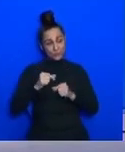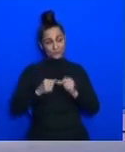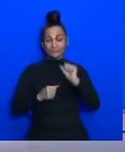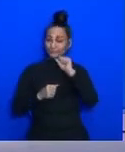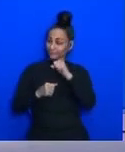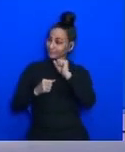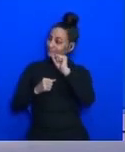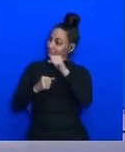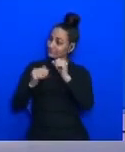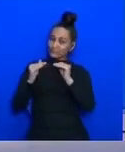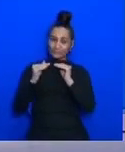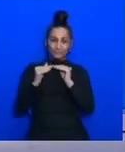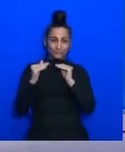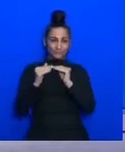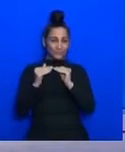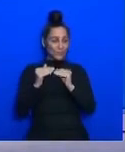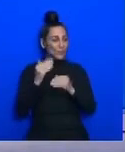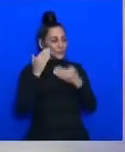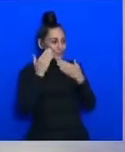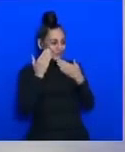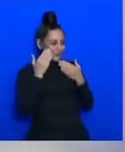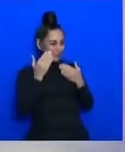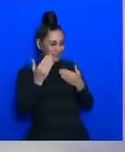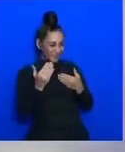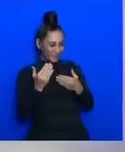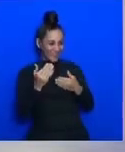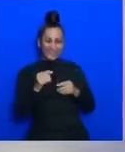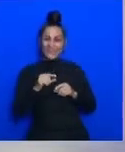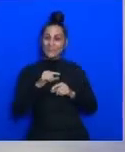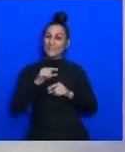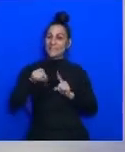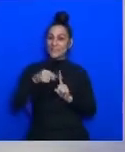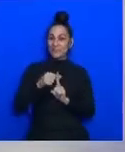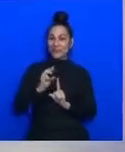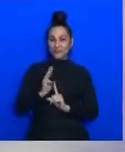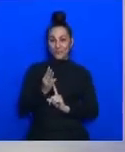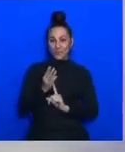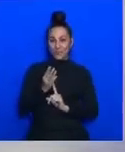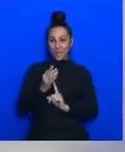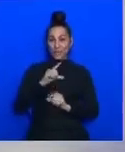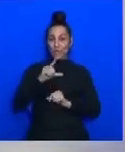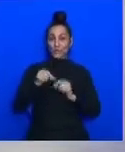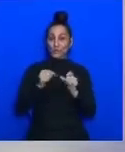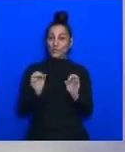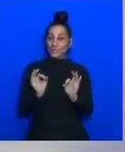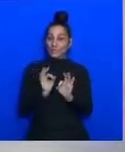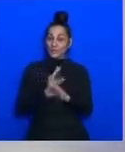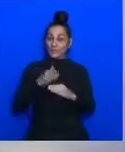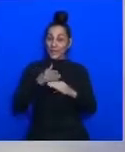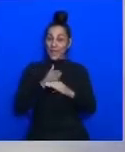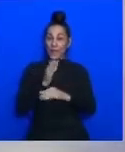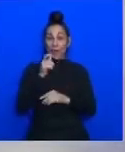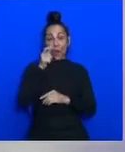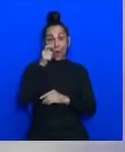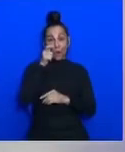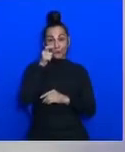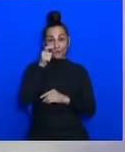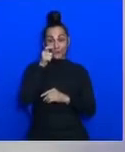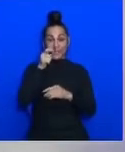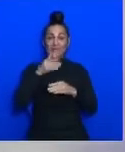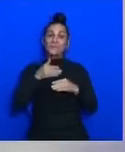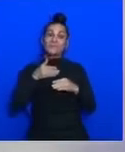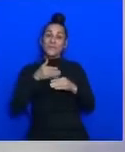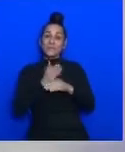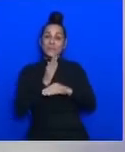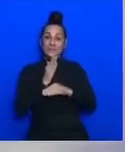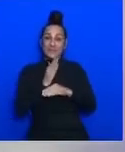Sim, confirmo. Sim, confirmo. Muito obrigada. Essa foi a Mais Milionária. O sorteio foi realizado e confirmado pelas nossas